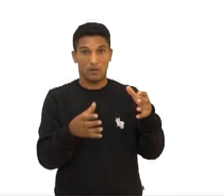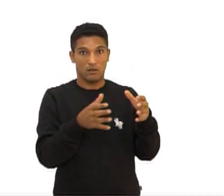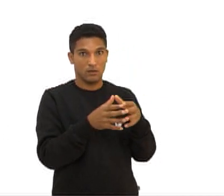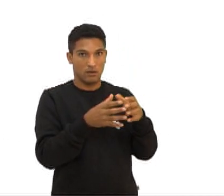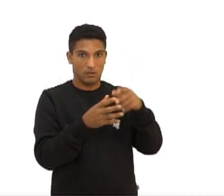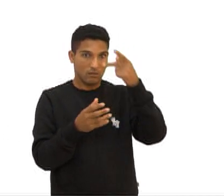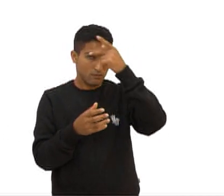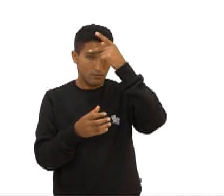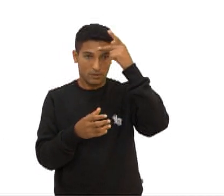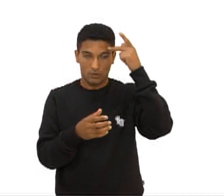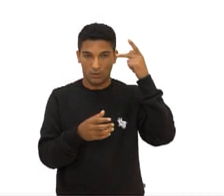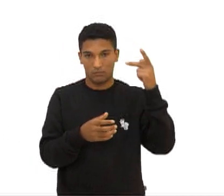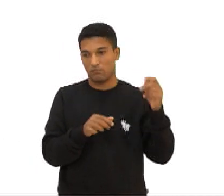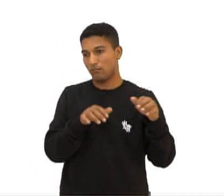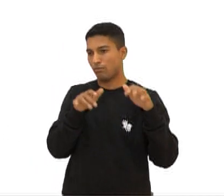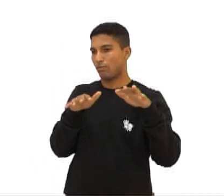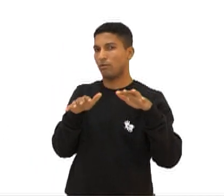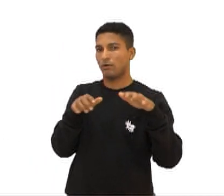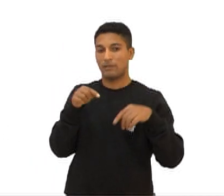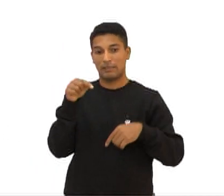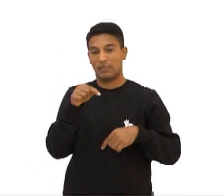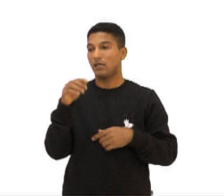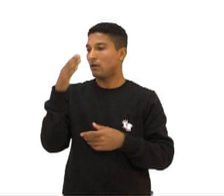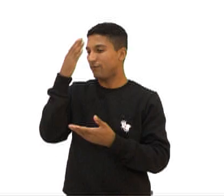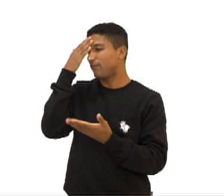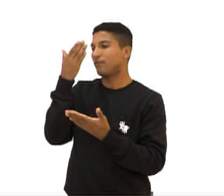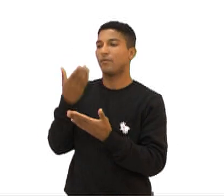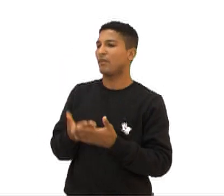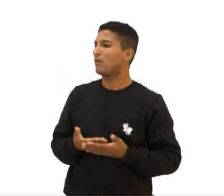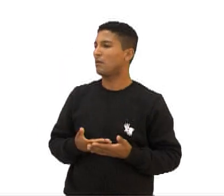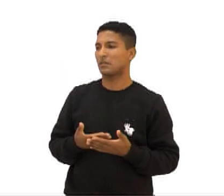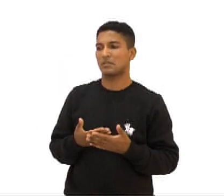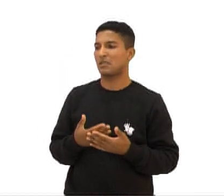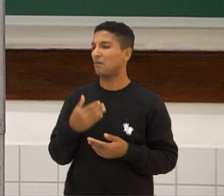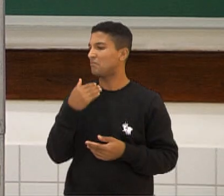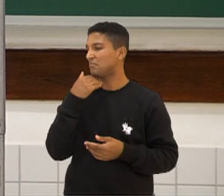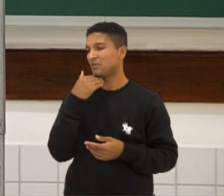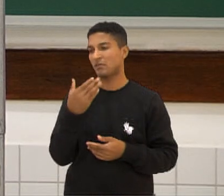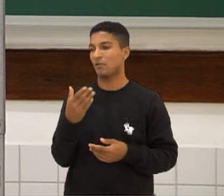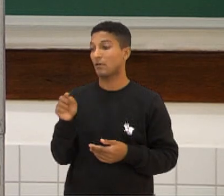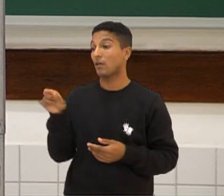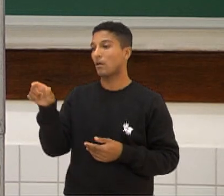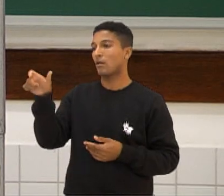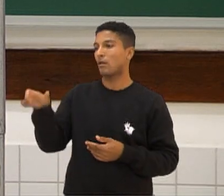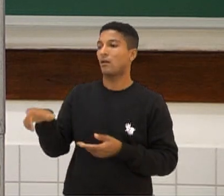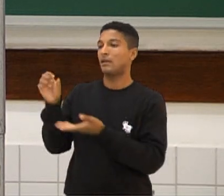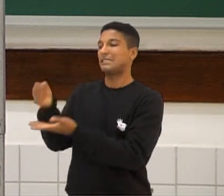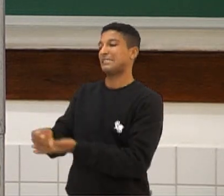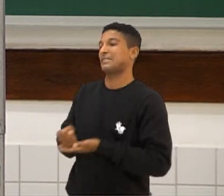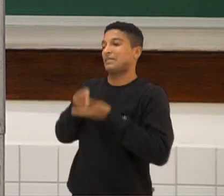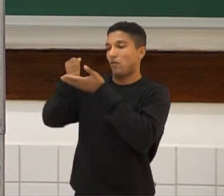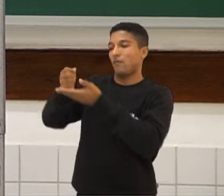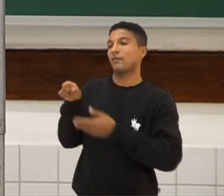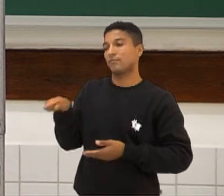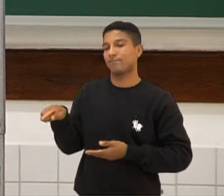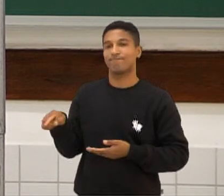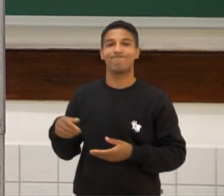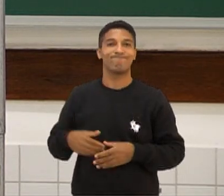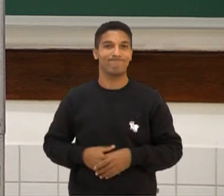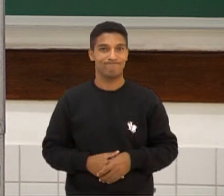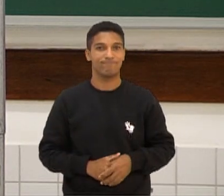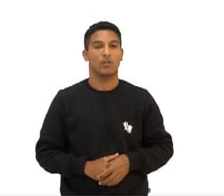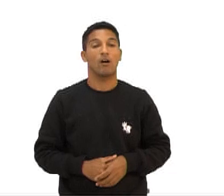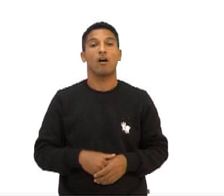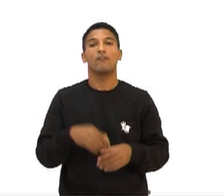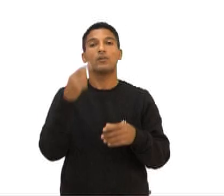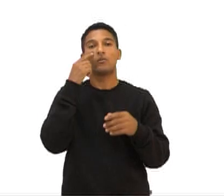principal. Que ainda houvesse meios de salvá-lo. Opa, achei ali uma oração subordinada. Então, sem